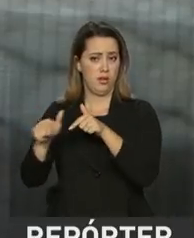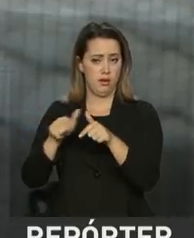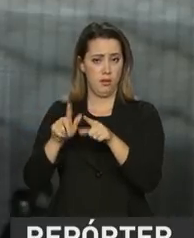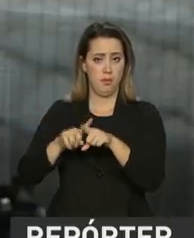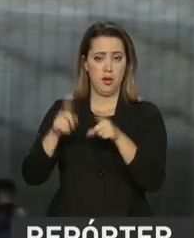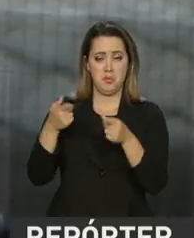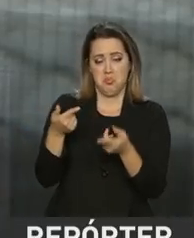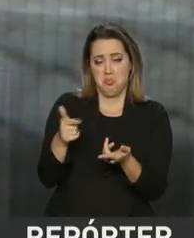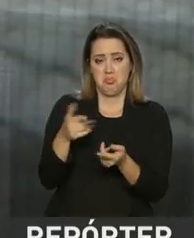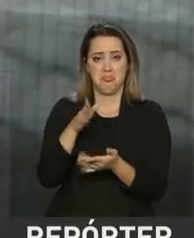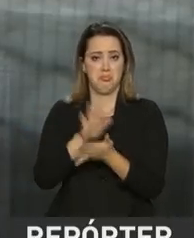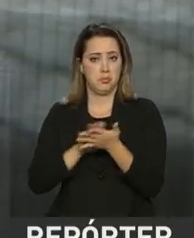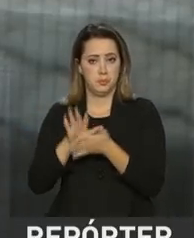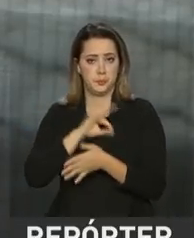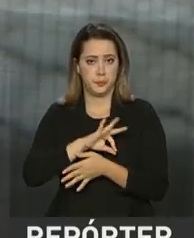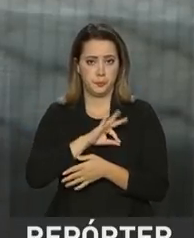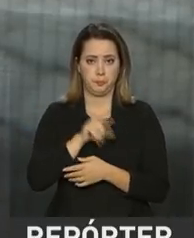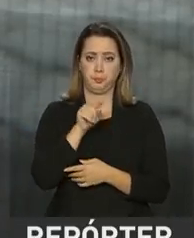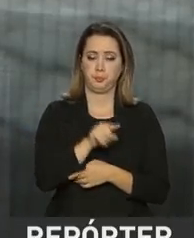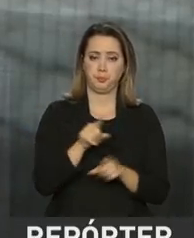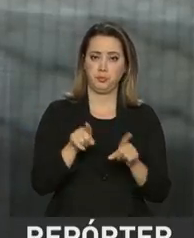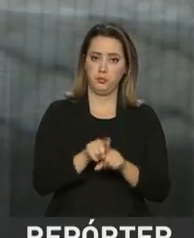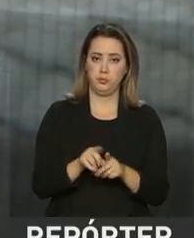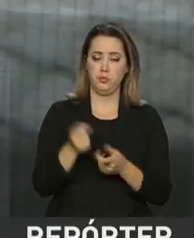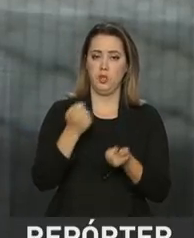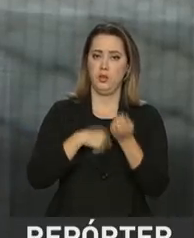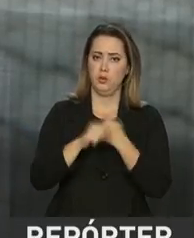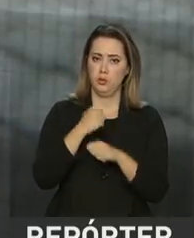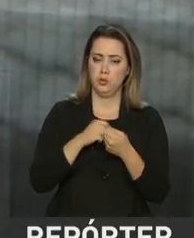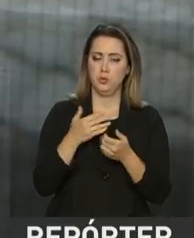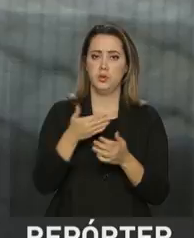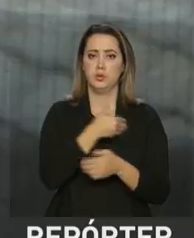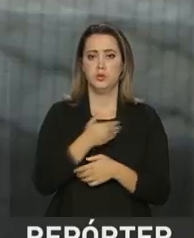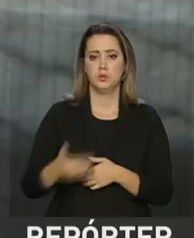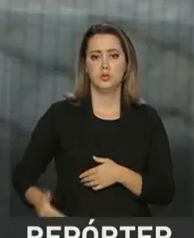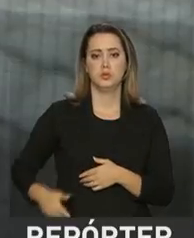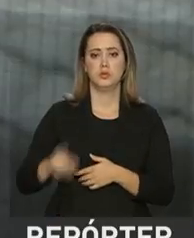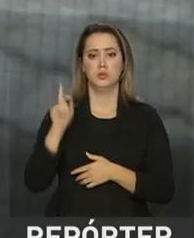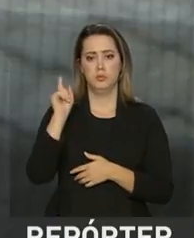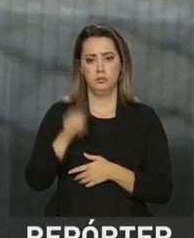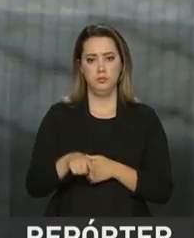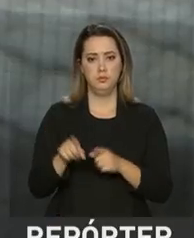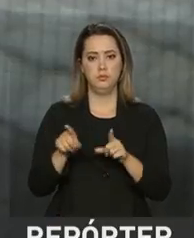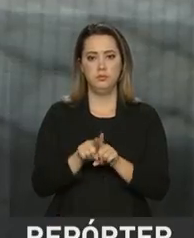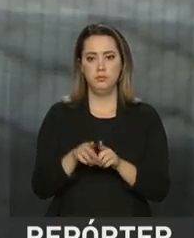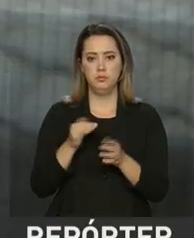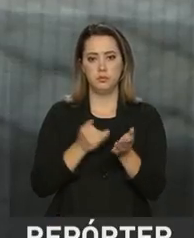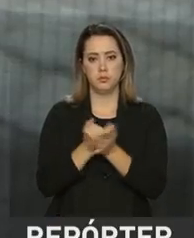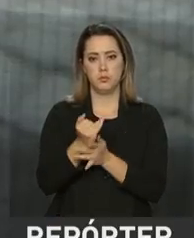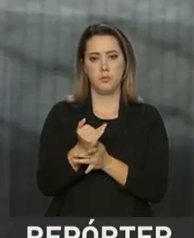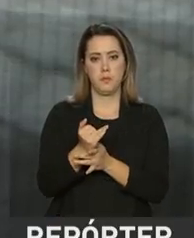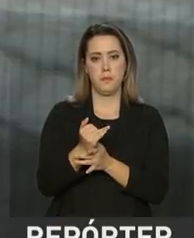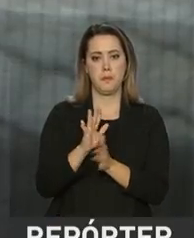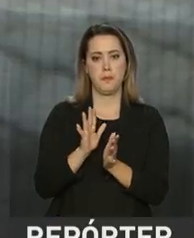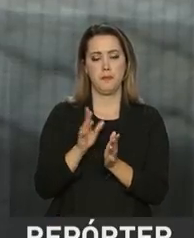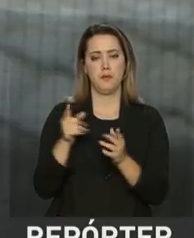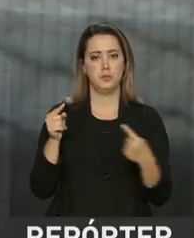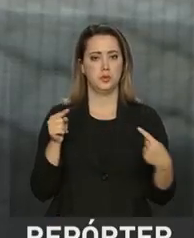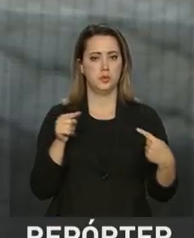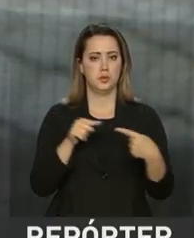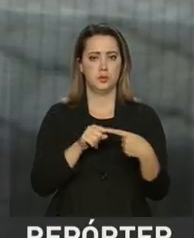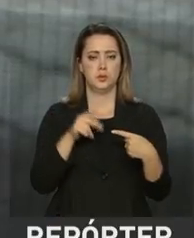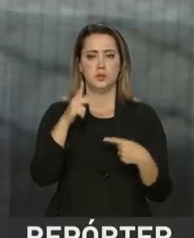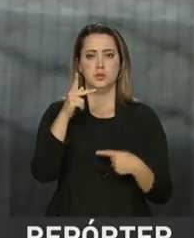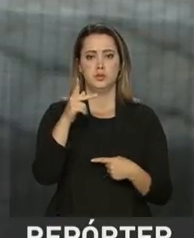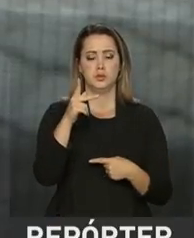previsão do governo de economia com a folha de pagamento dos servidores públicos federais a partir da adesão ao